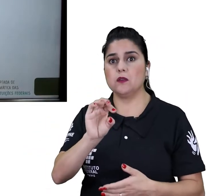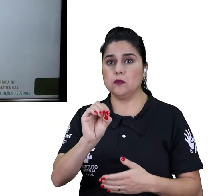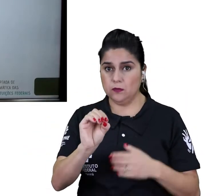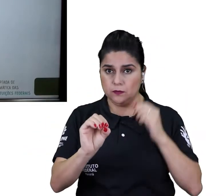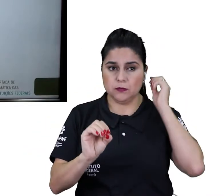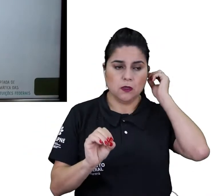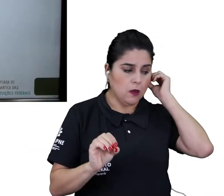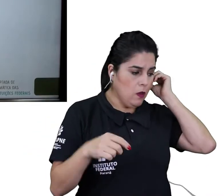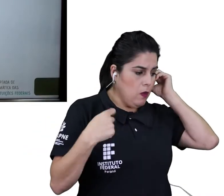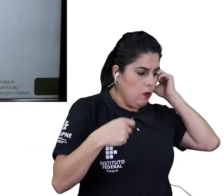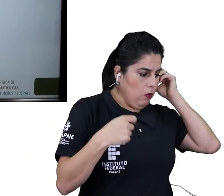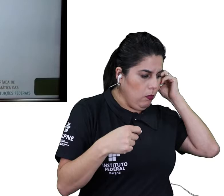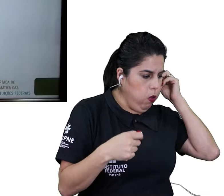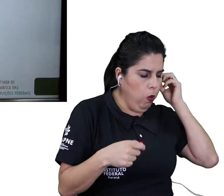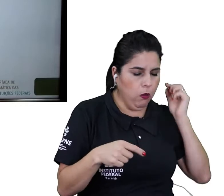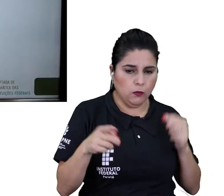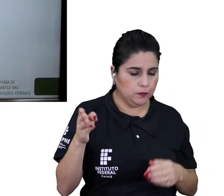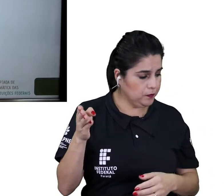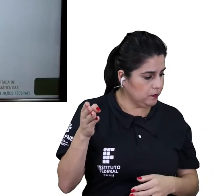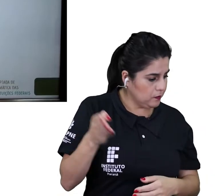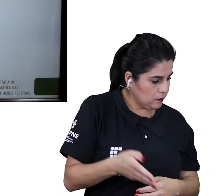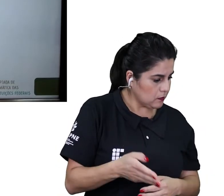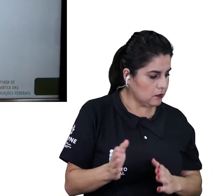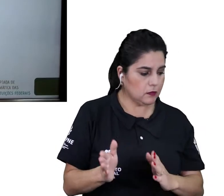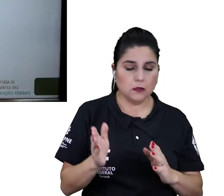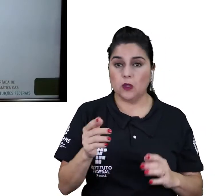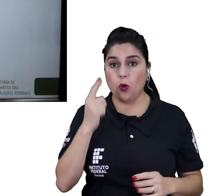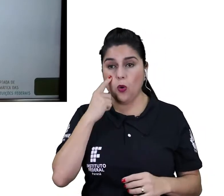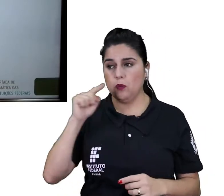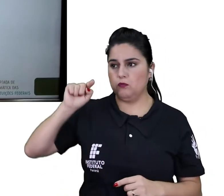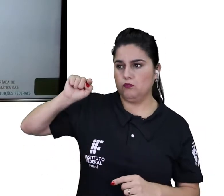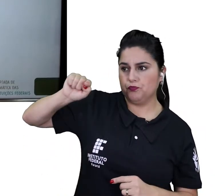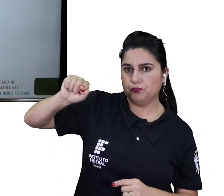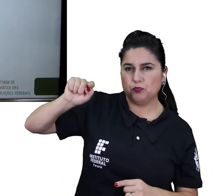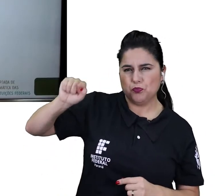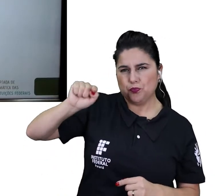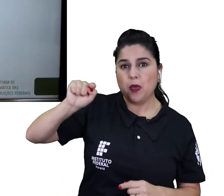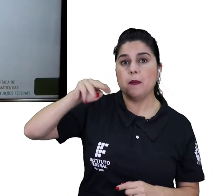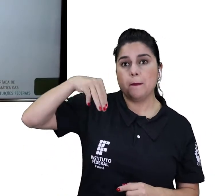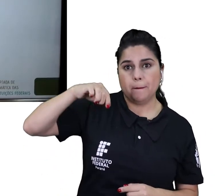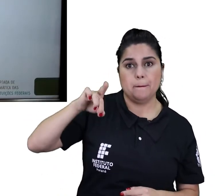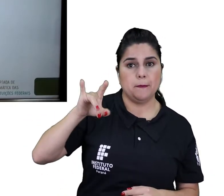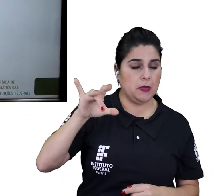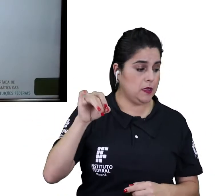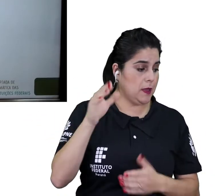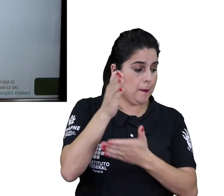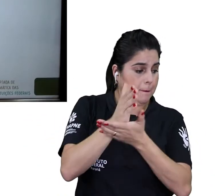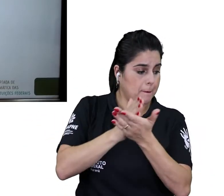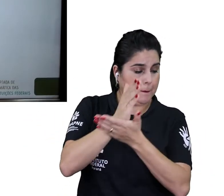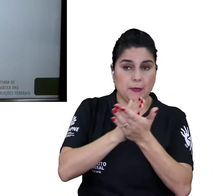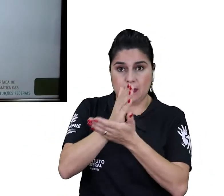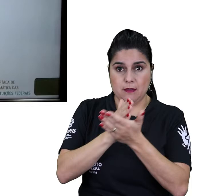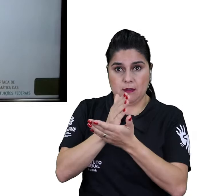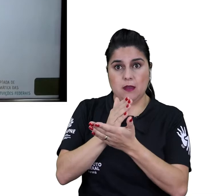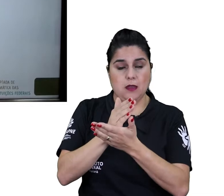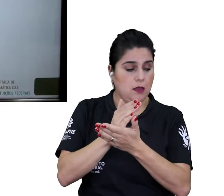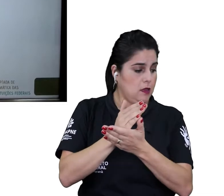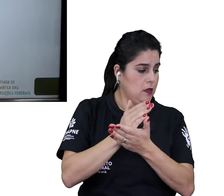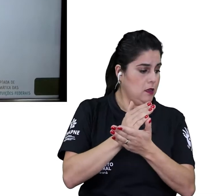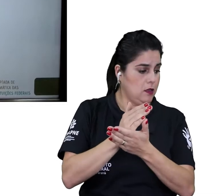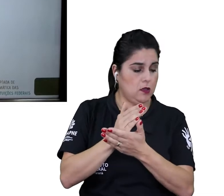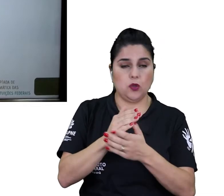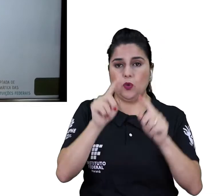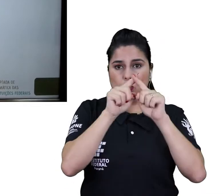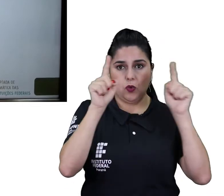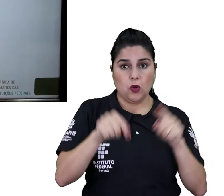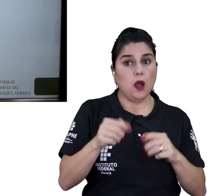Precisamos desse lado. Aqui é um ponto médio é a metade do lado do quadrado, só que agora o